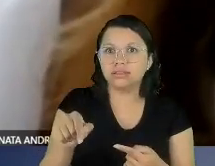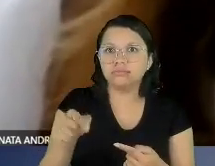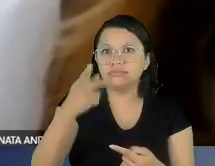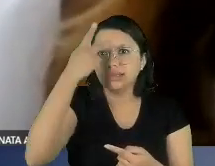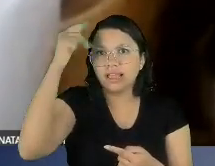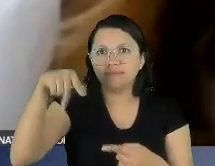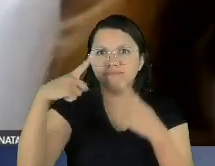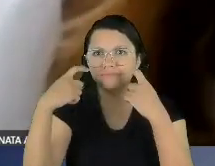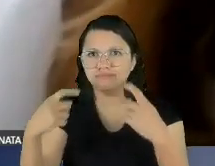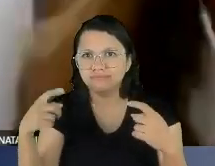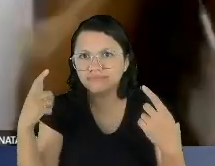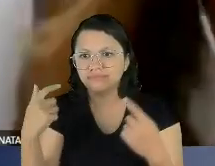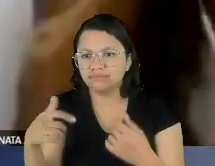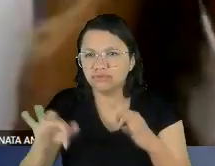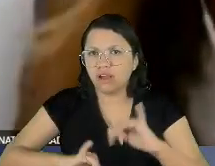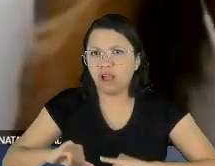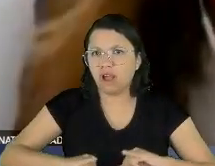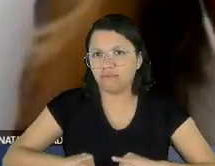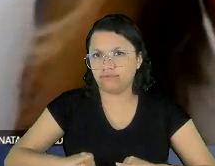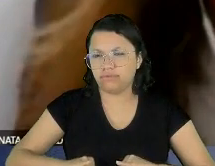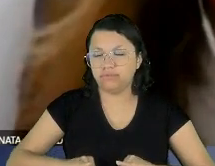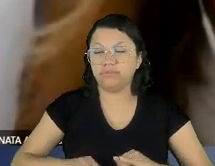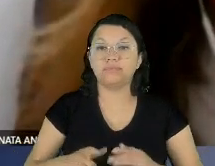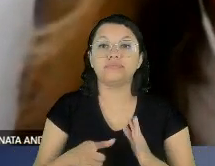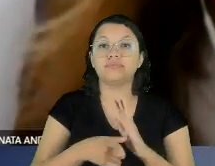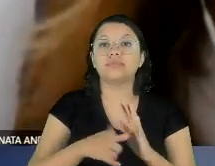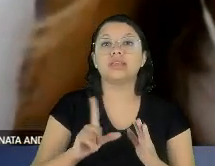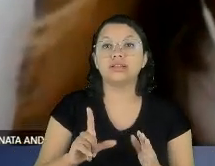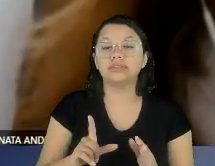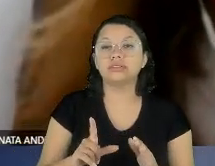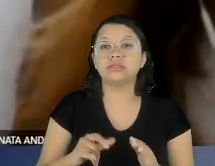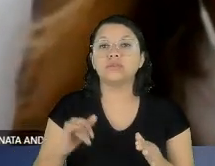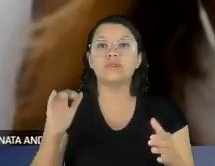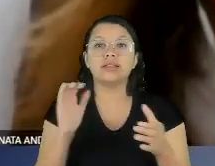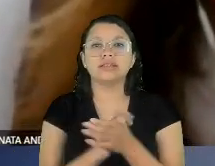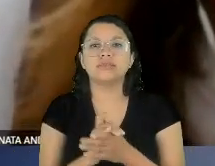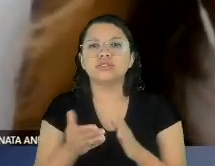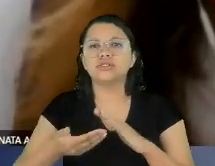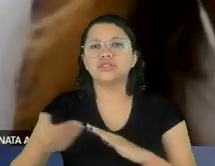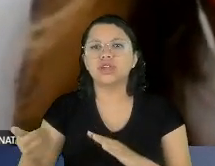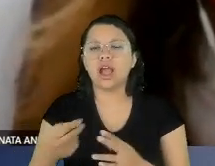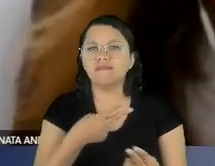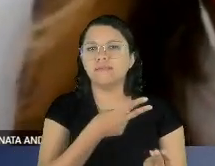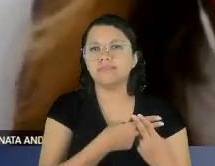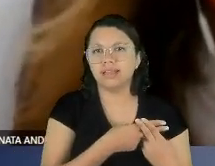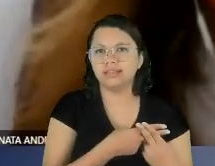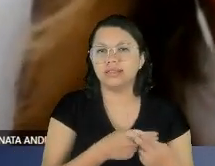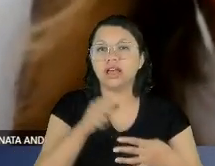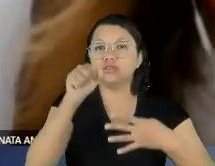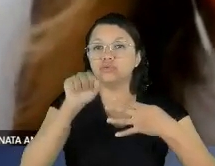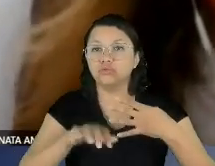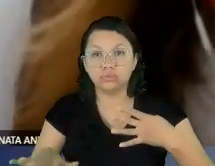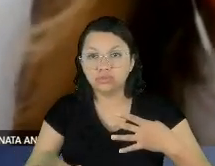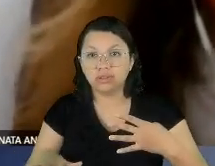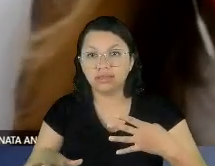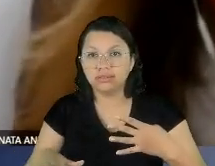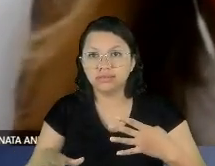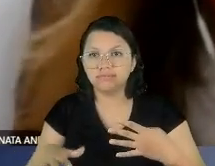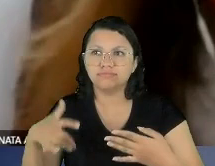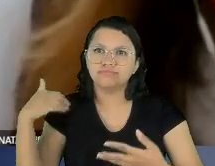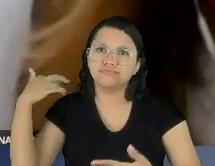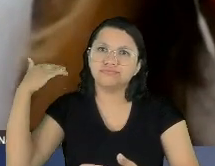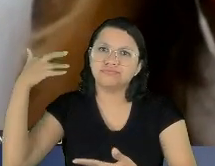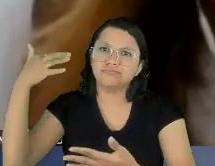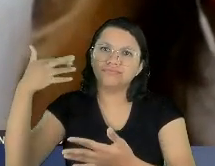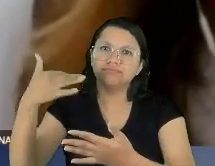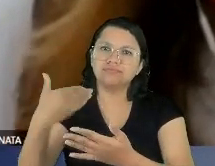só, se o casamento antigamente isentava o agente de pena, é certo também que a jurisprudência, por muito tempo,